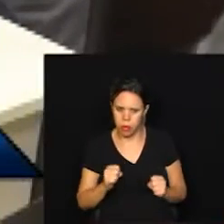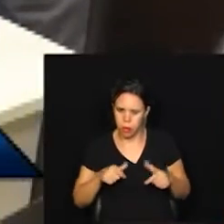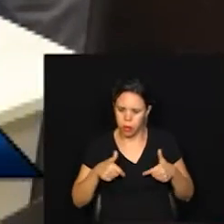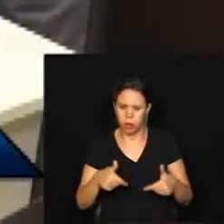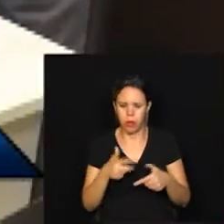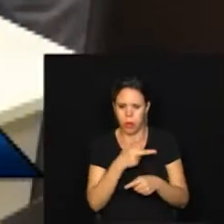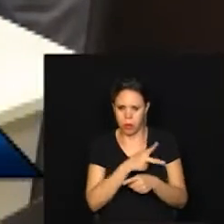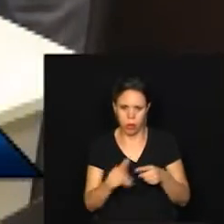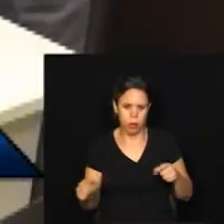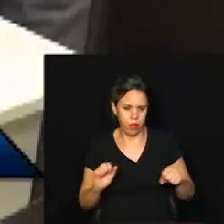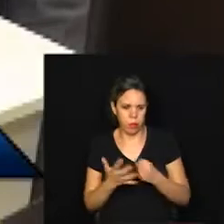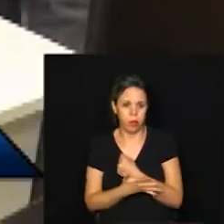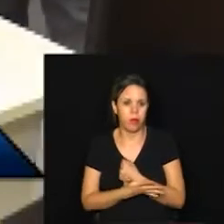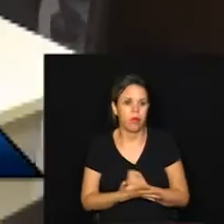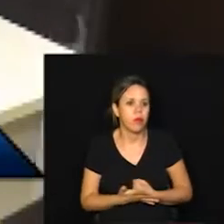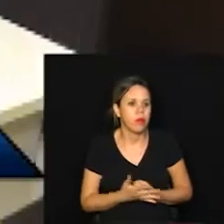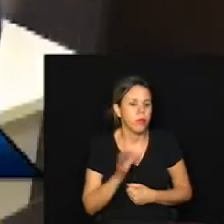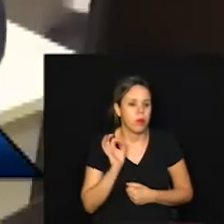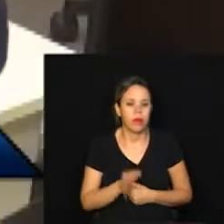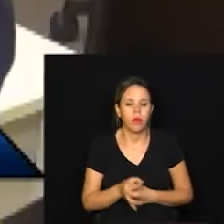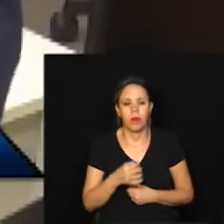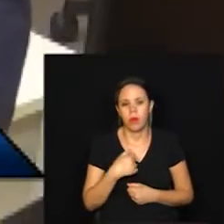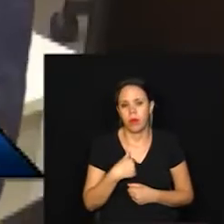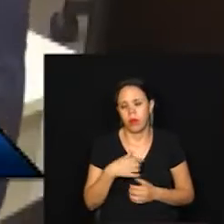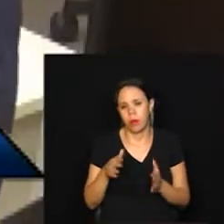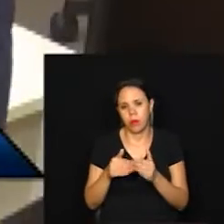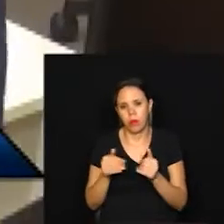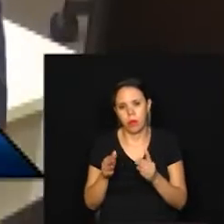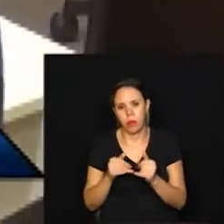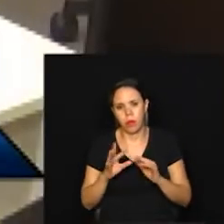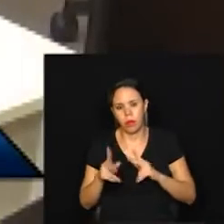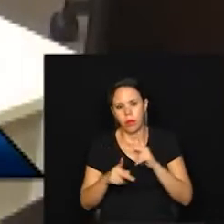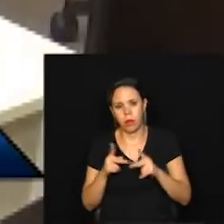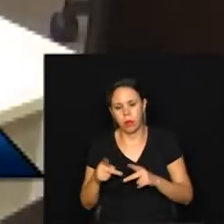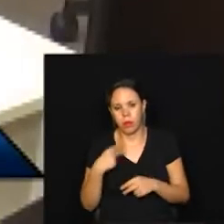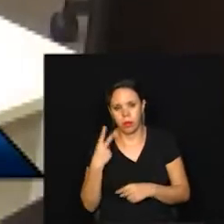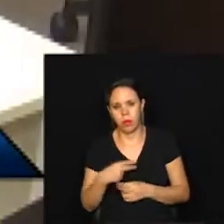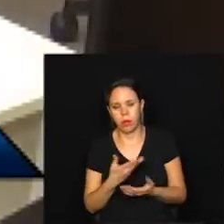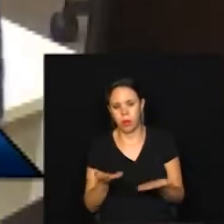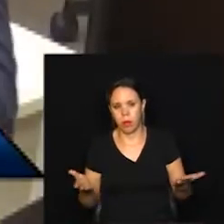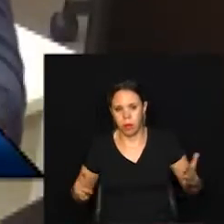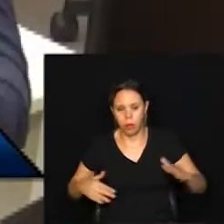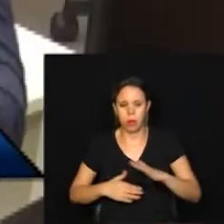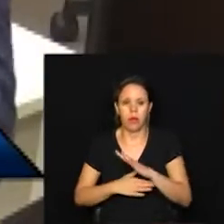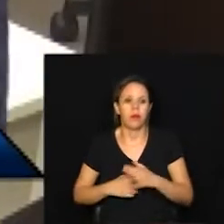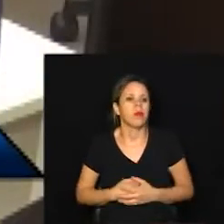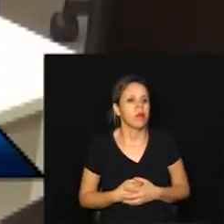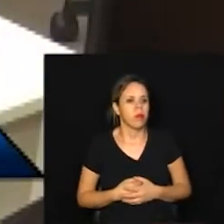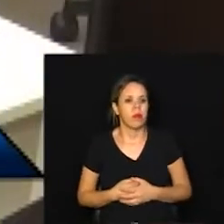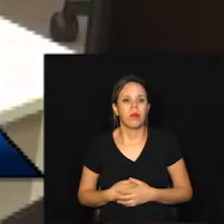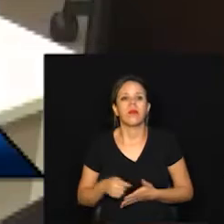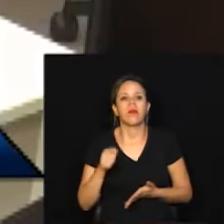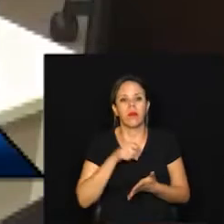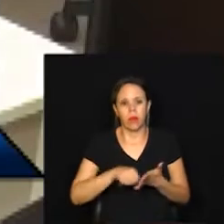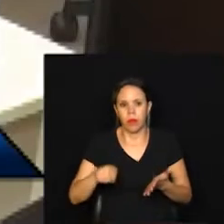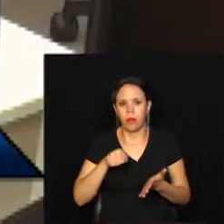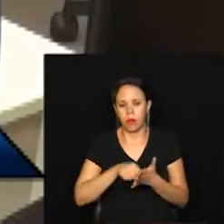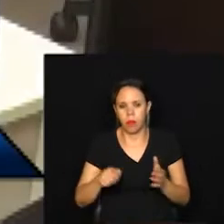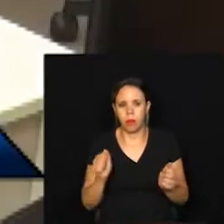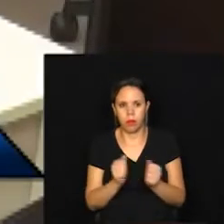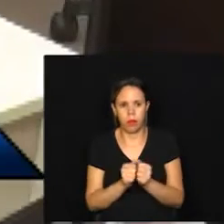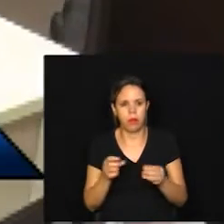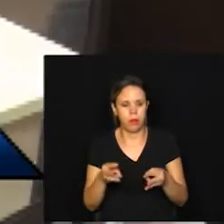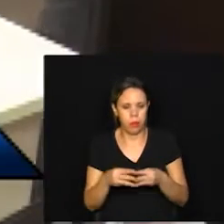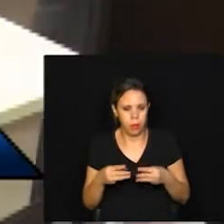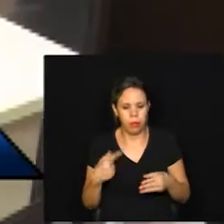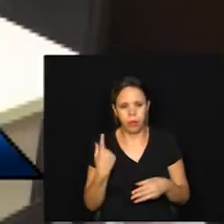essa pandemia de uma forma correta. E eu apelo aqui a todos os vereadores dessa casa que assinem conjuntamente essa moção